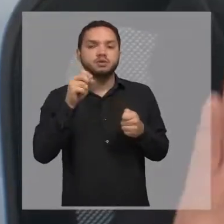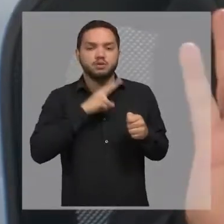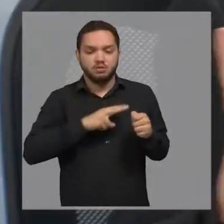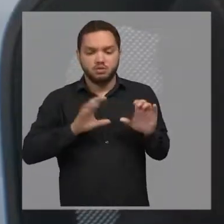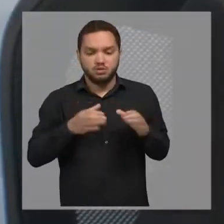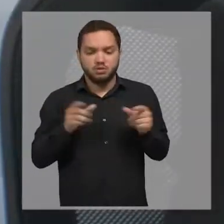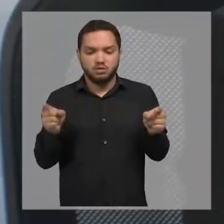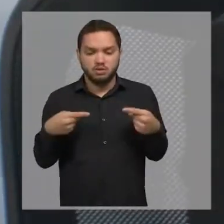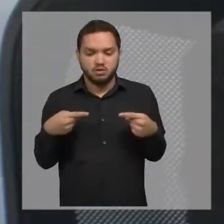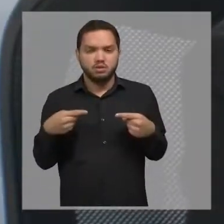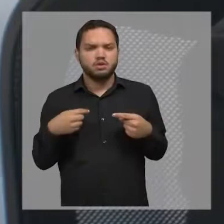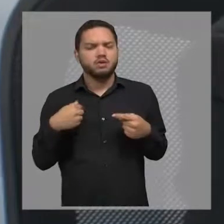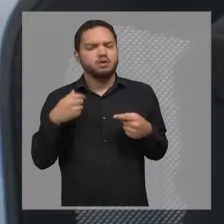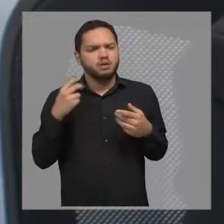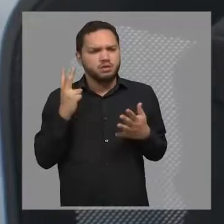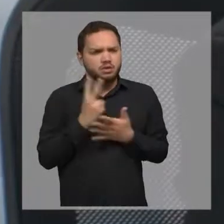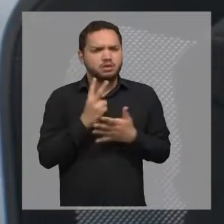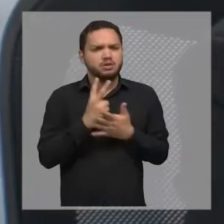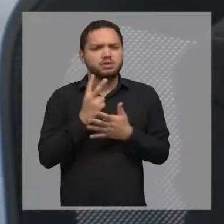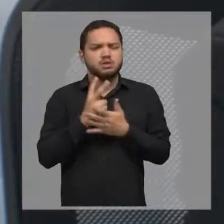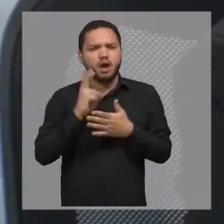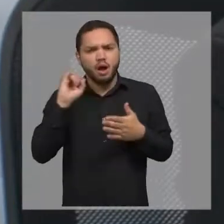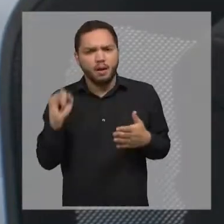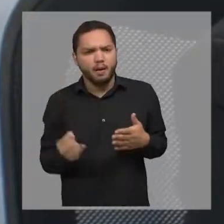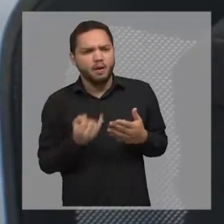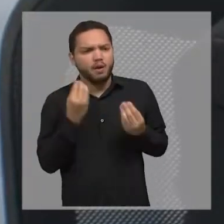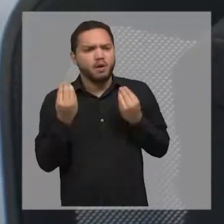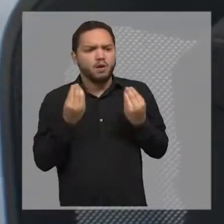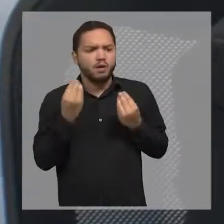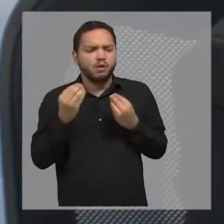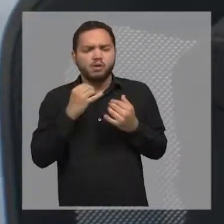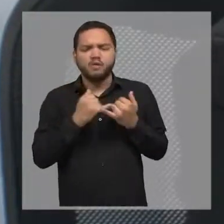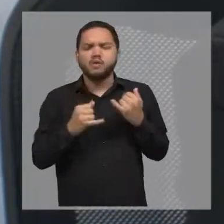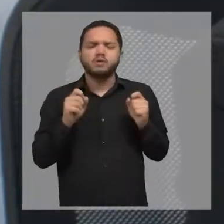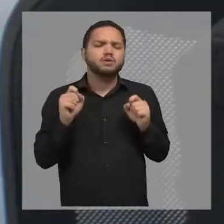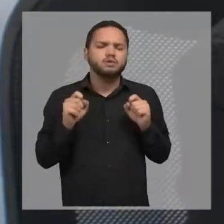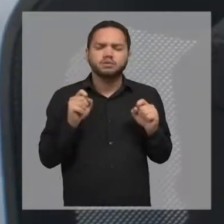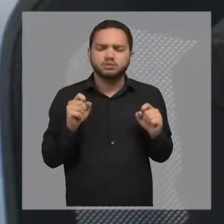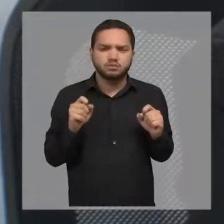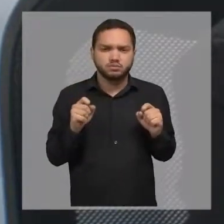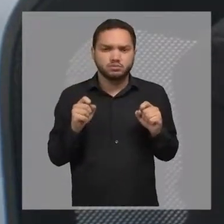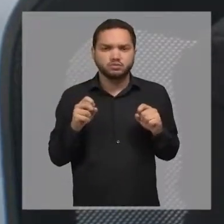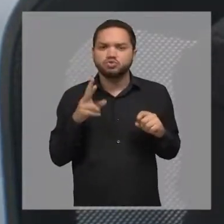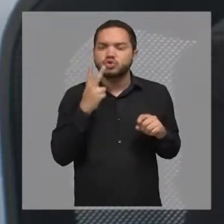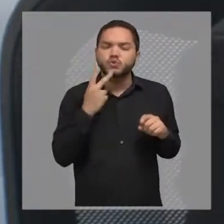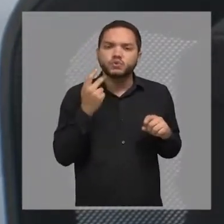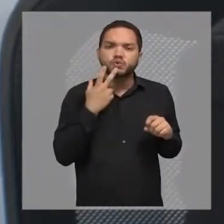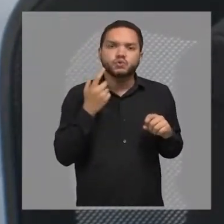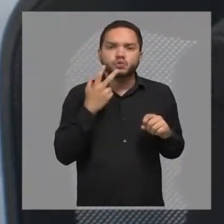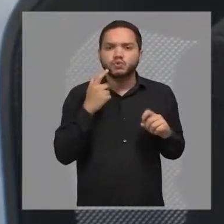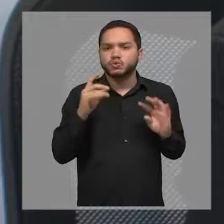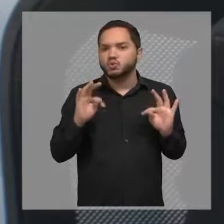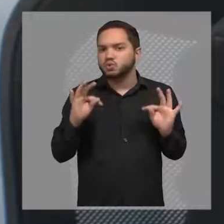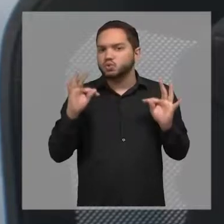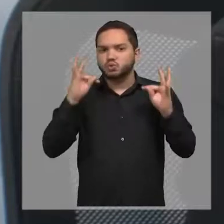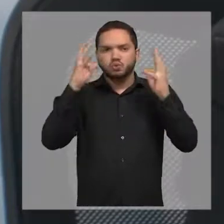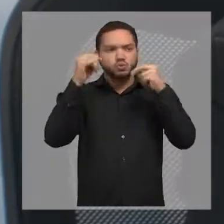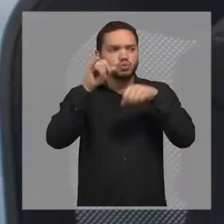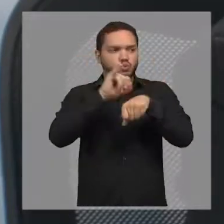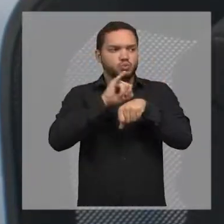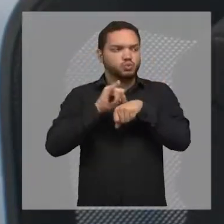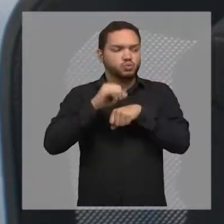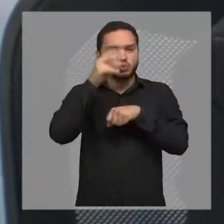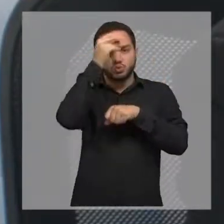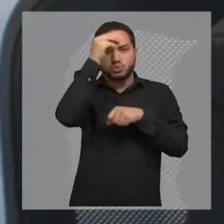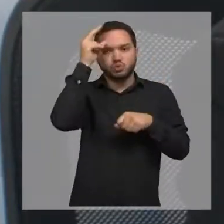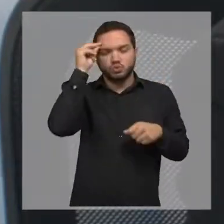os vereadores de oposição quase sempre, né, eles usam um expediente parecido, né? Isso não é só Fortaleza, né? Isso é em quase todos